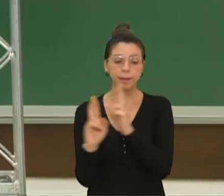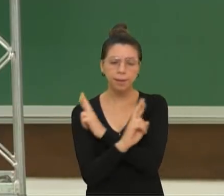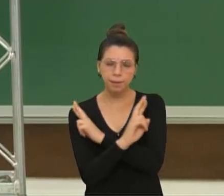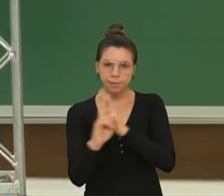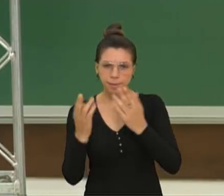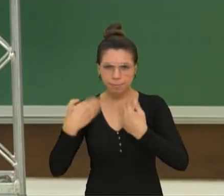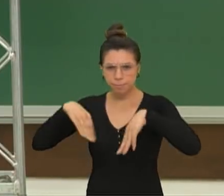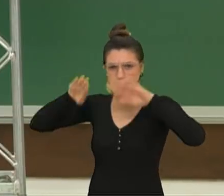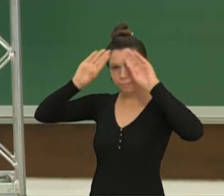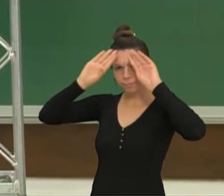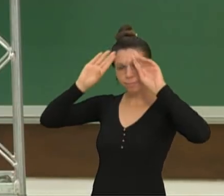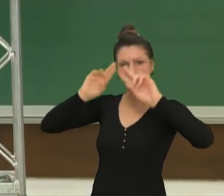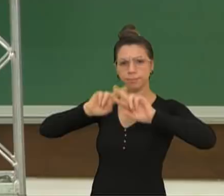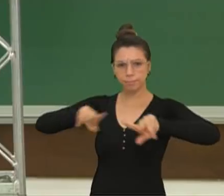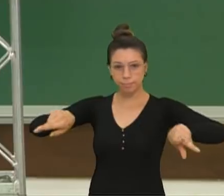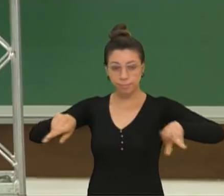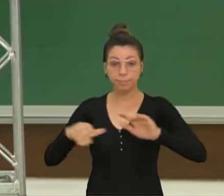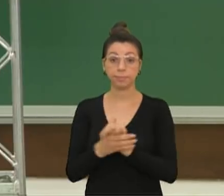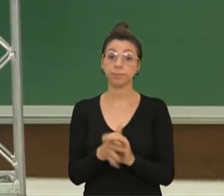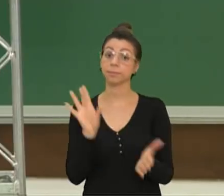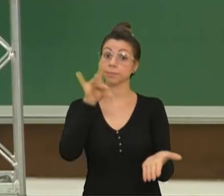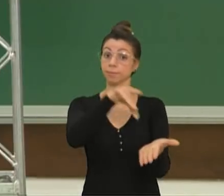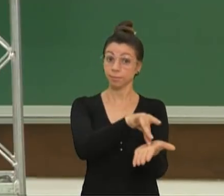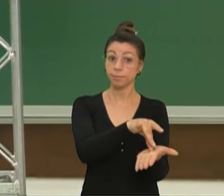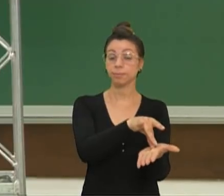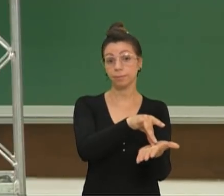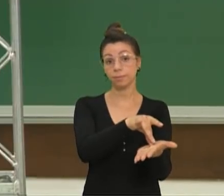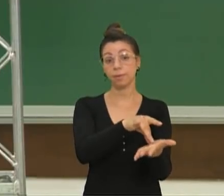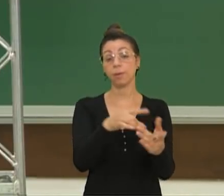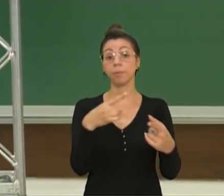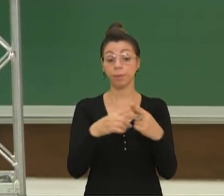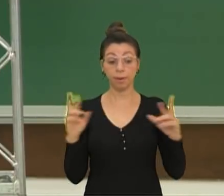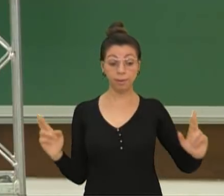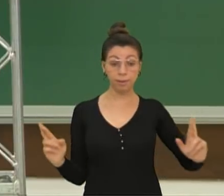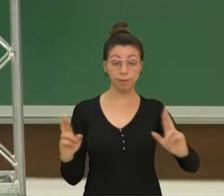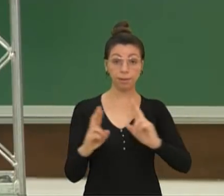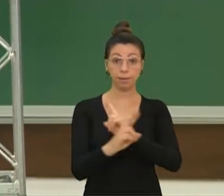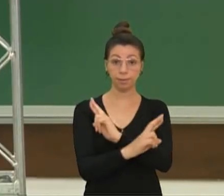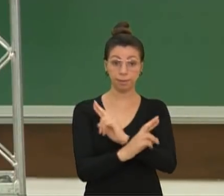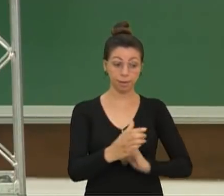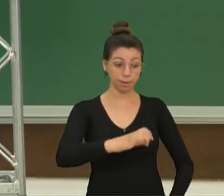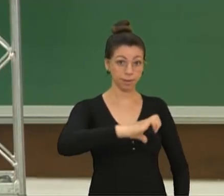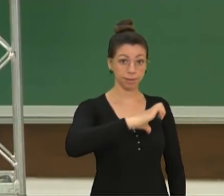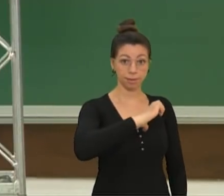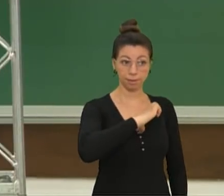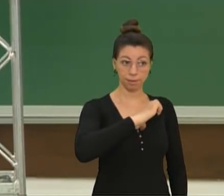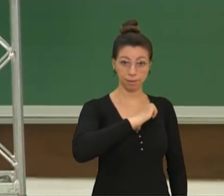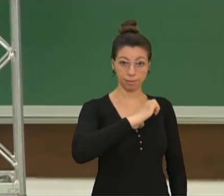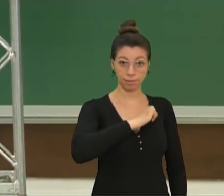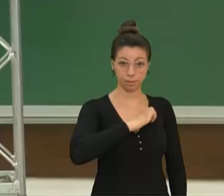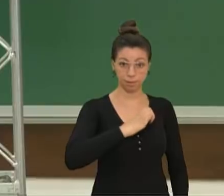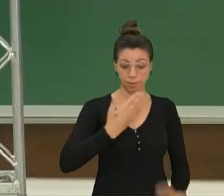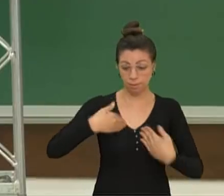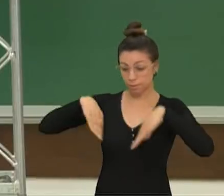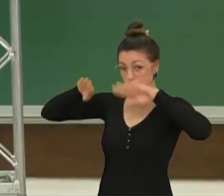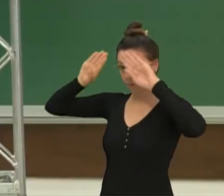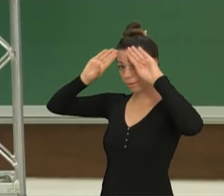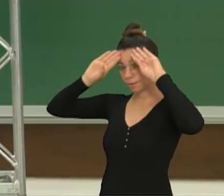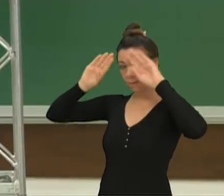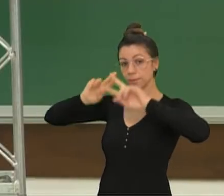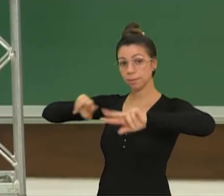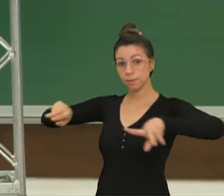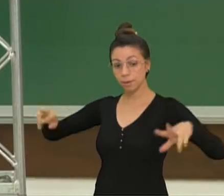orixá? Verdadeiro, que é aquilo que a gente tinha colocado para vocês, né? É a relação da ética entre o orixá e a